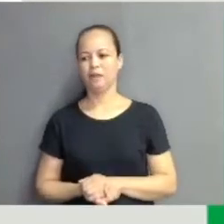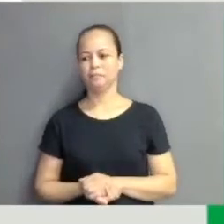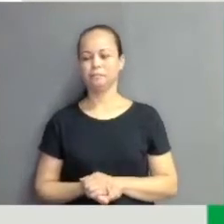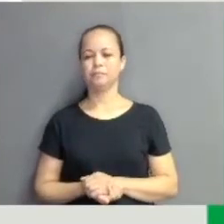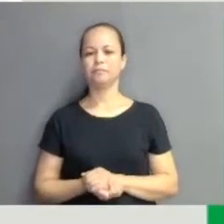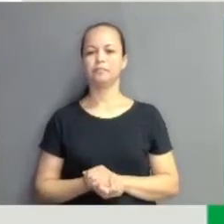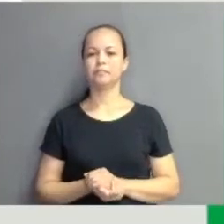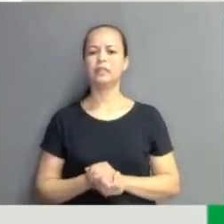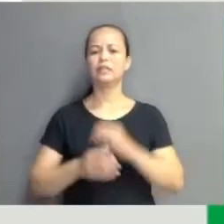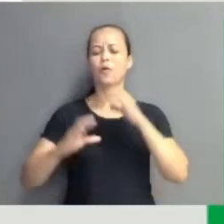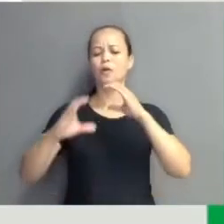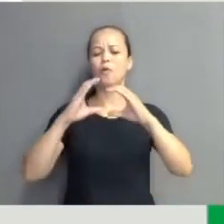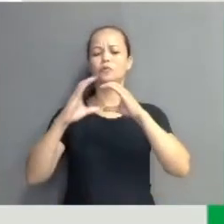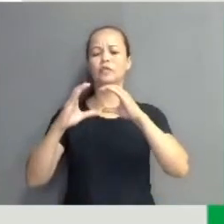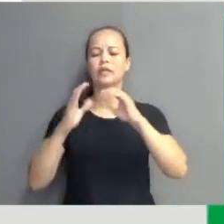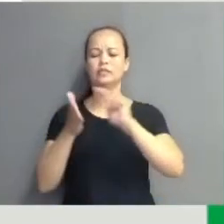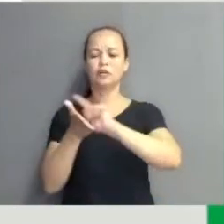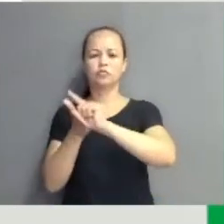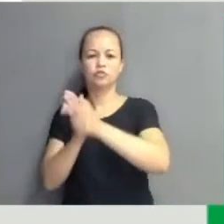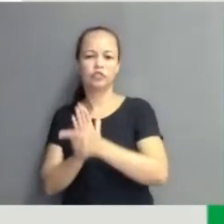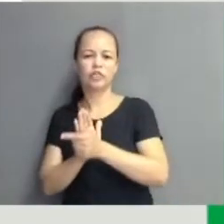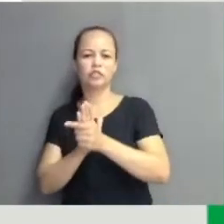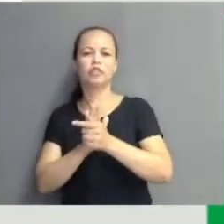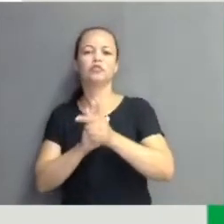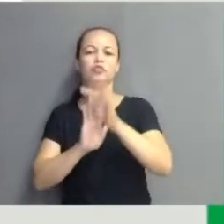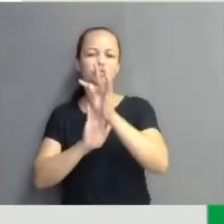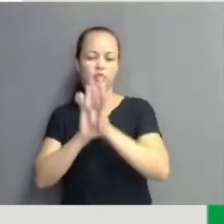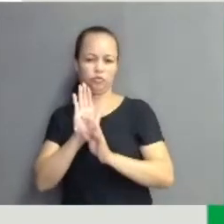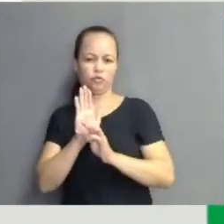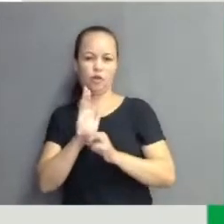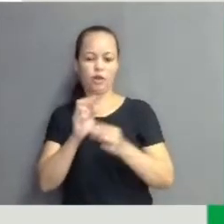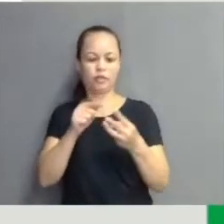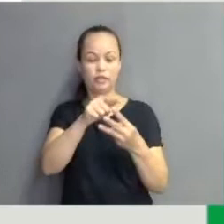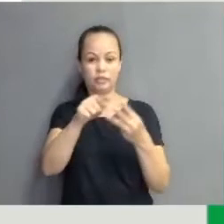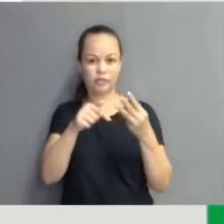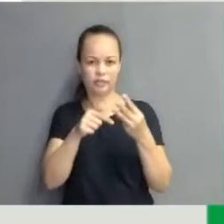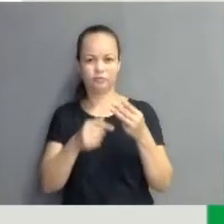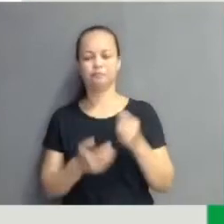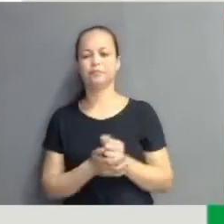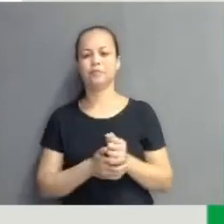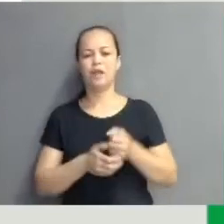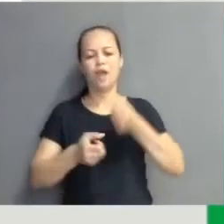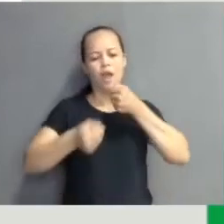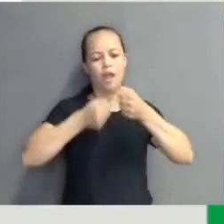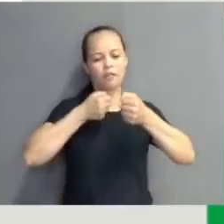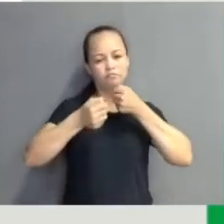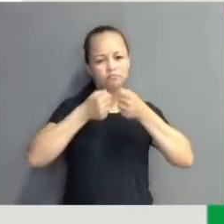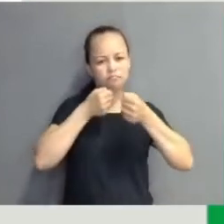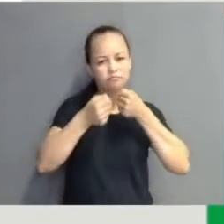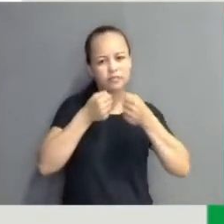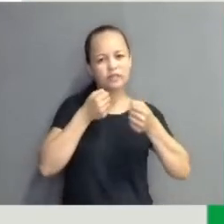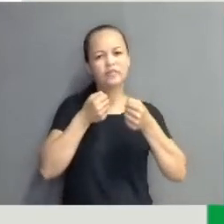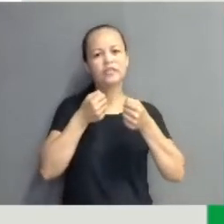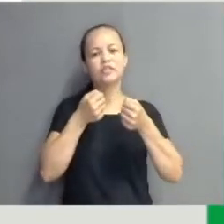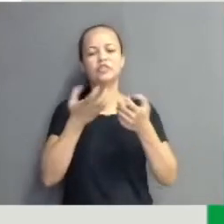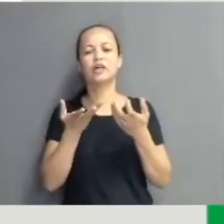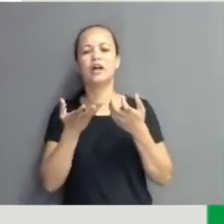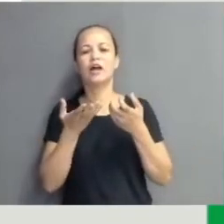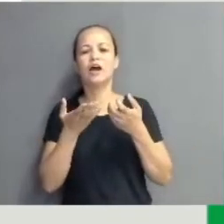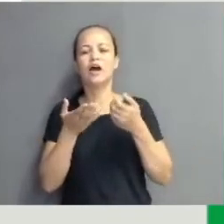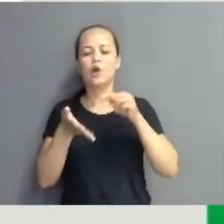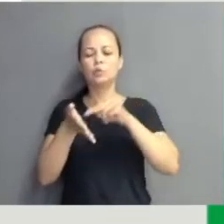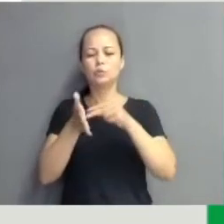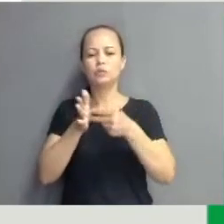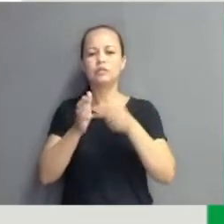comunicação e os gêneros textuais Olha esses transgêneros entrevista é um tipo de texto que tem a função de